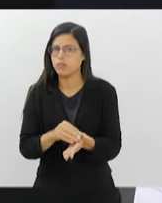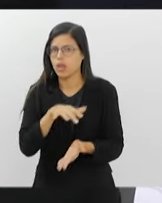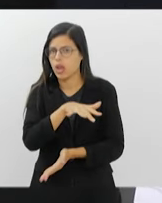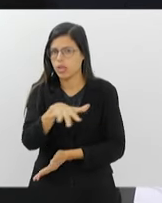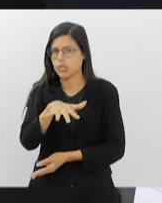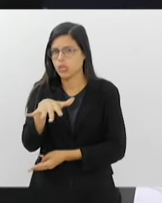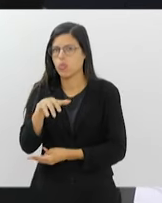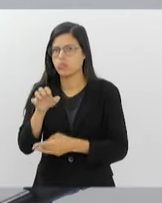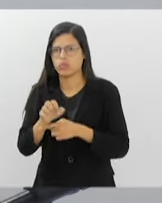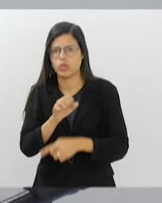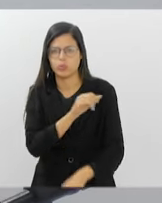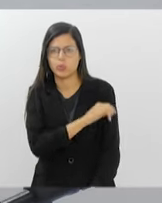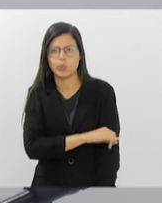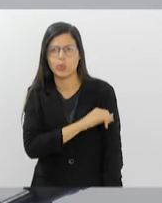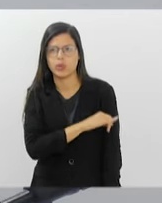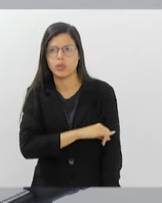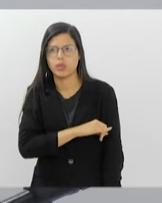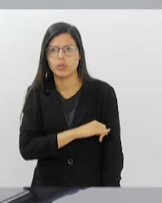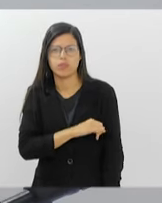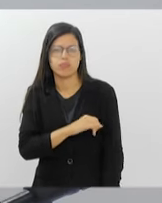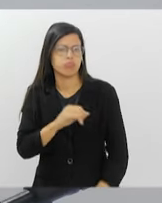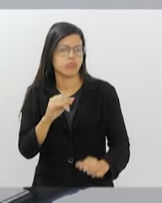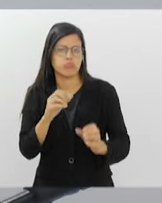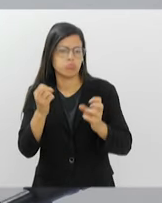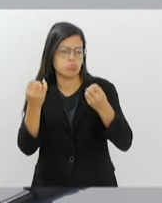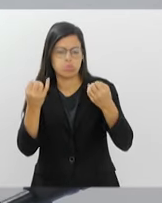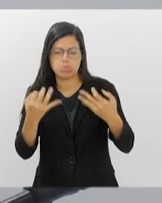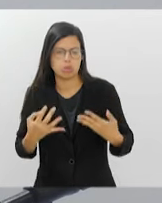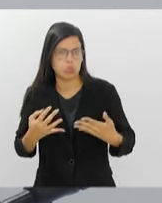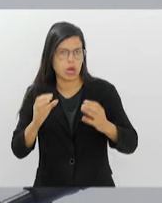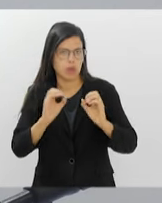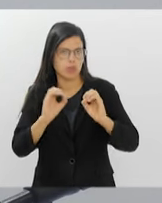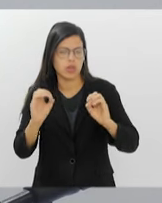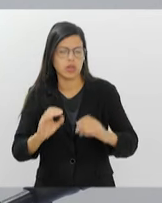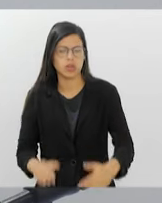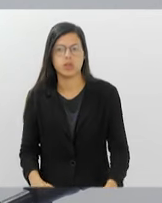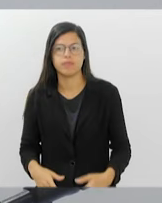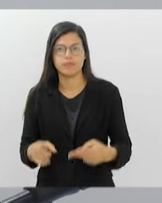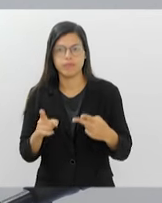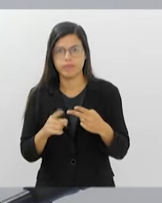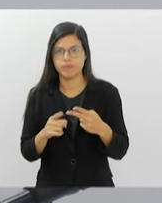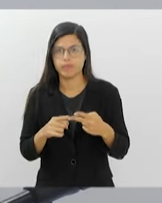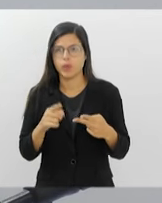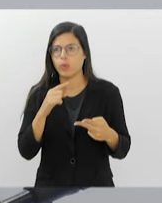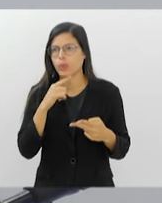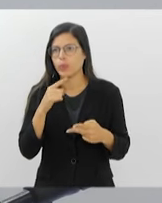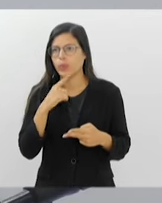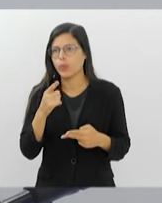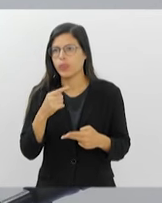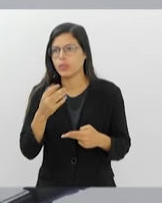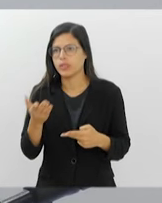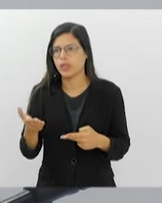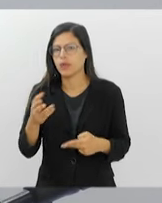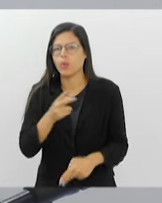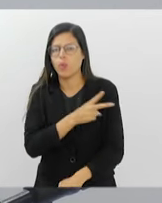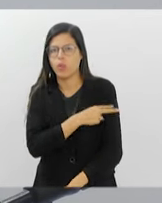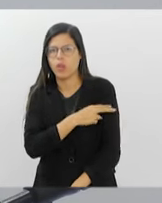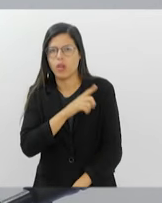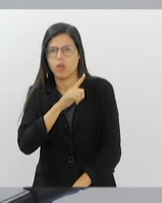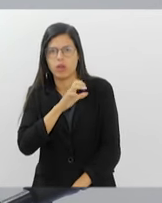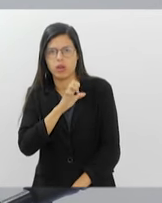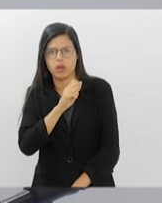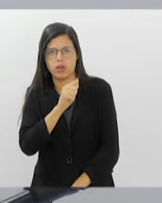Rio de Janeiro Então ninguém explicou segundo não conseguem dizer como bem disse o Coronel